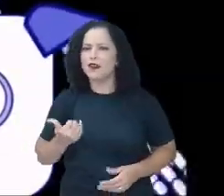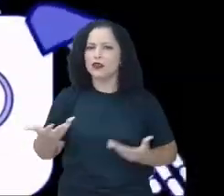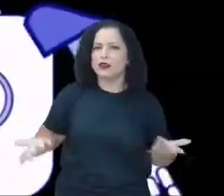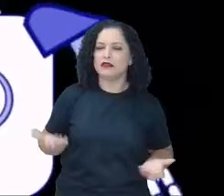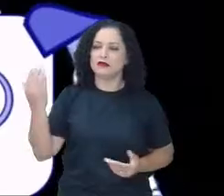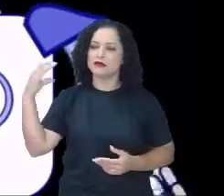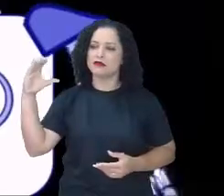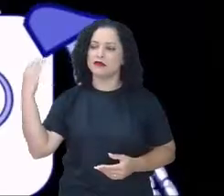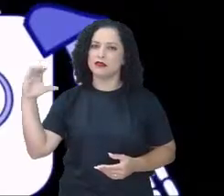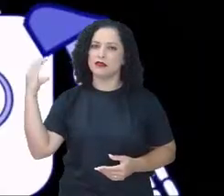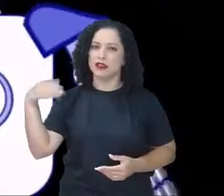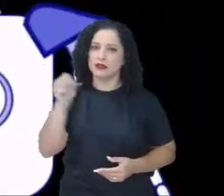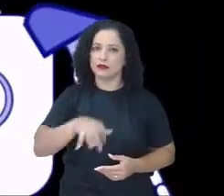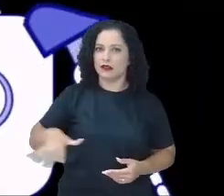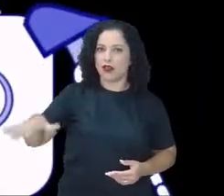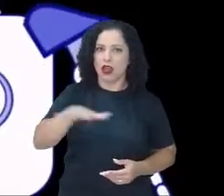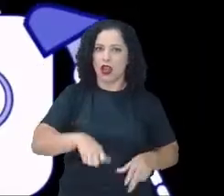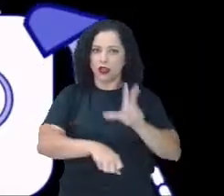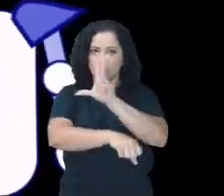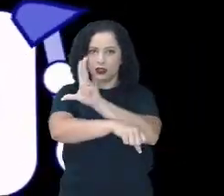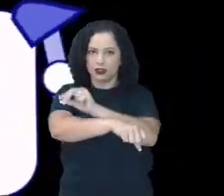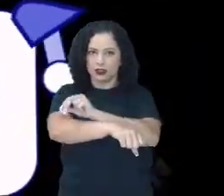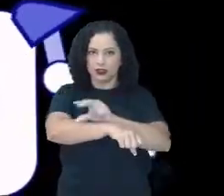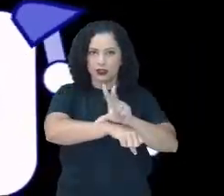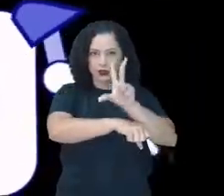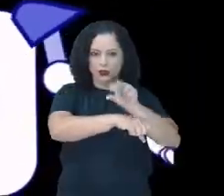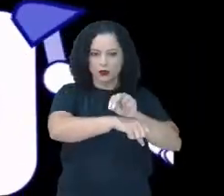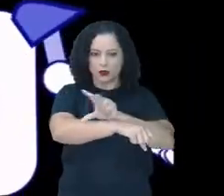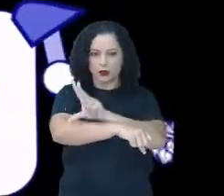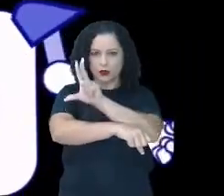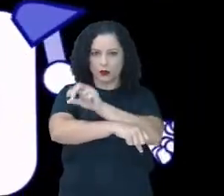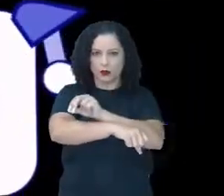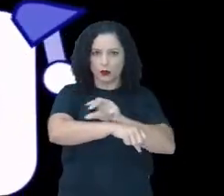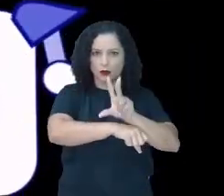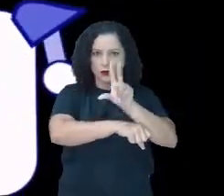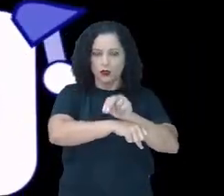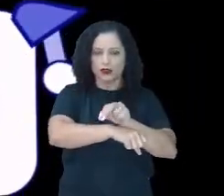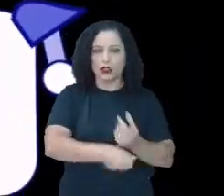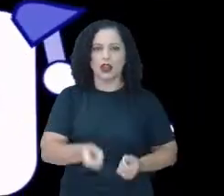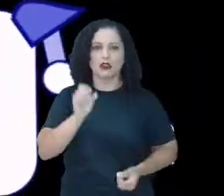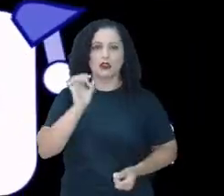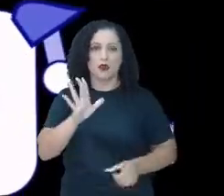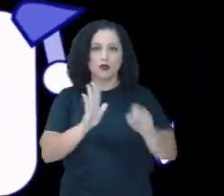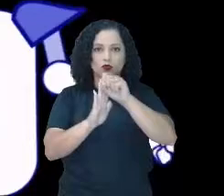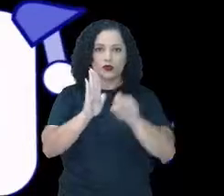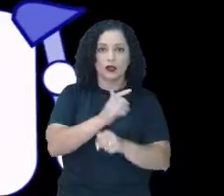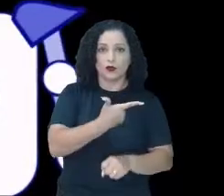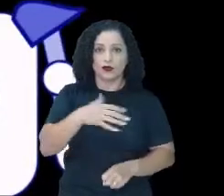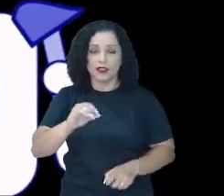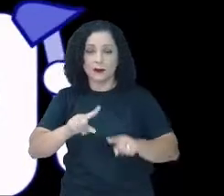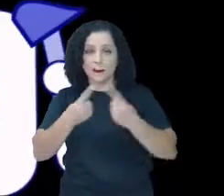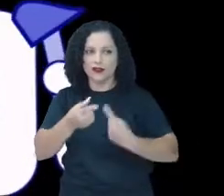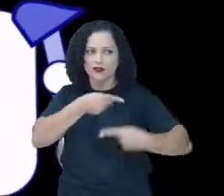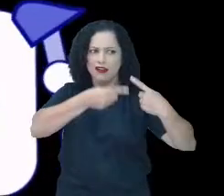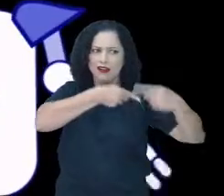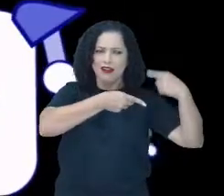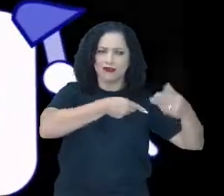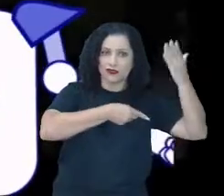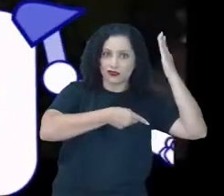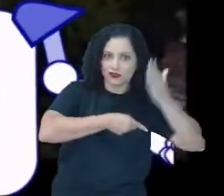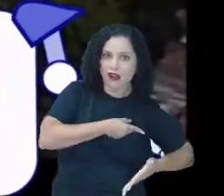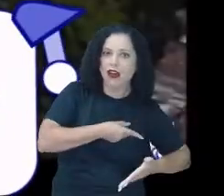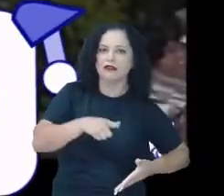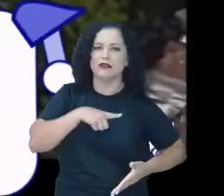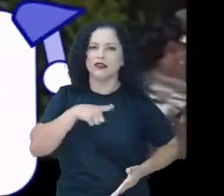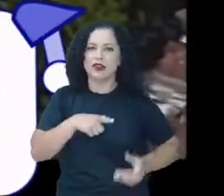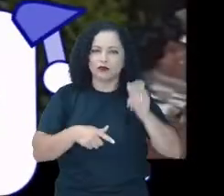ciência robótica ter surgido apenas no século XX, a ideia de seres mecânicos é muito antiga? Isso